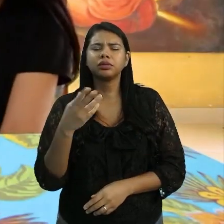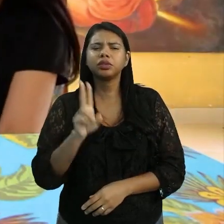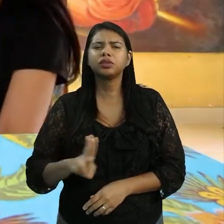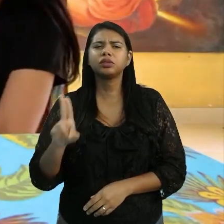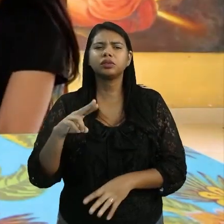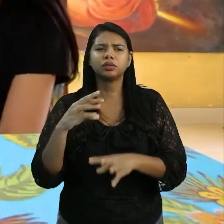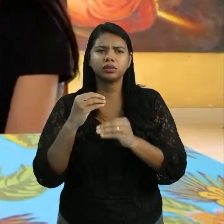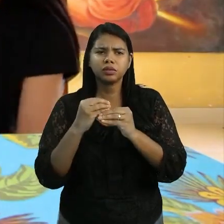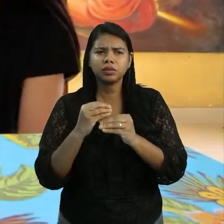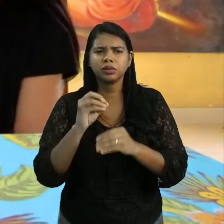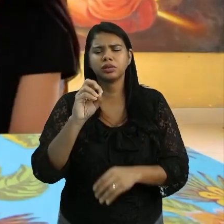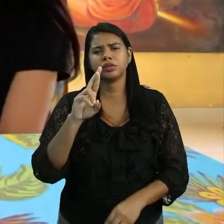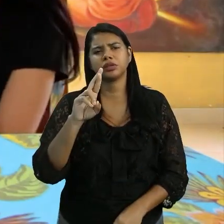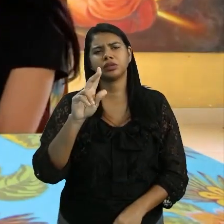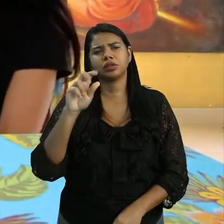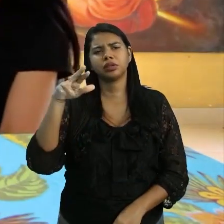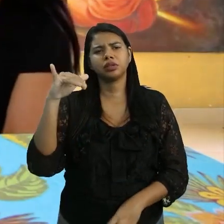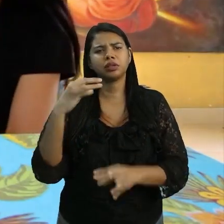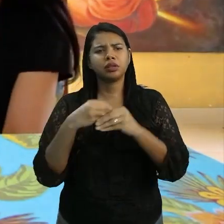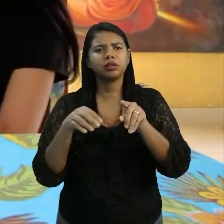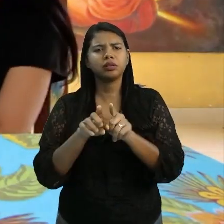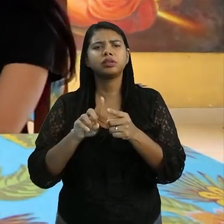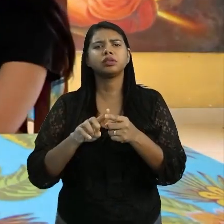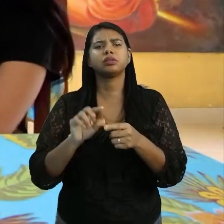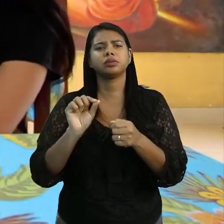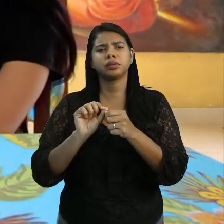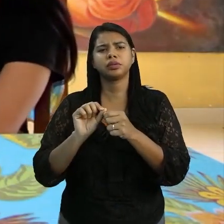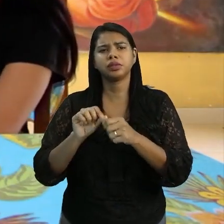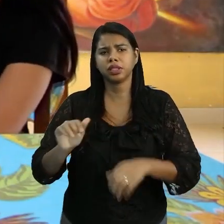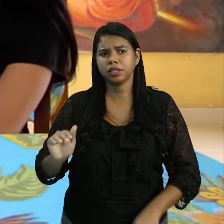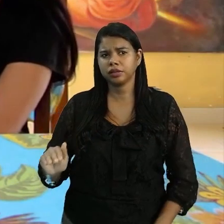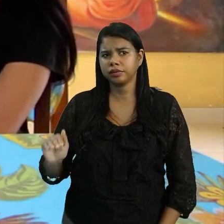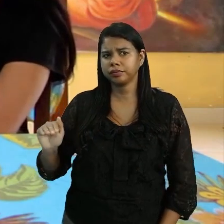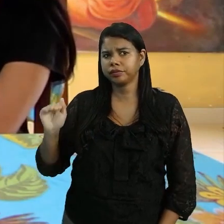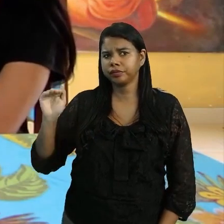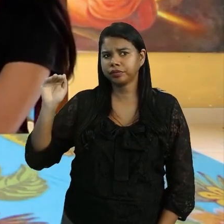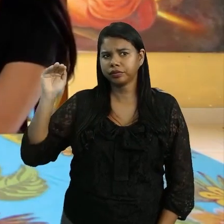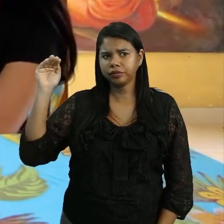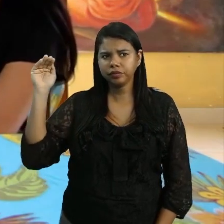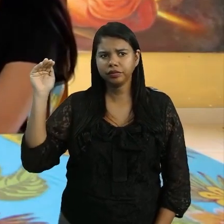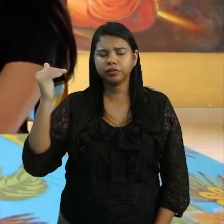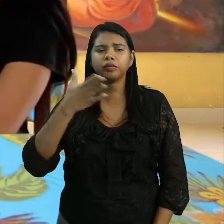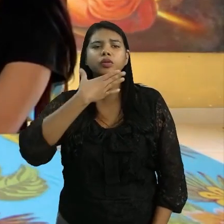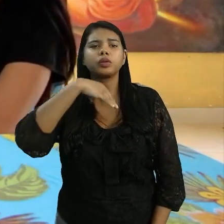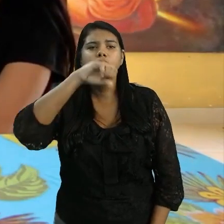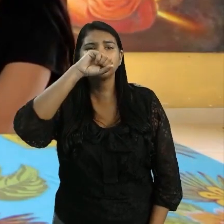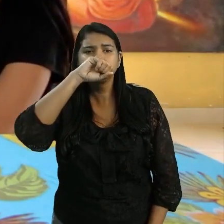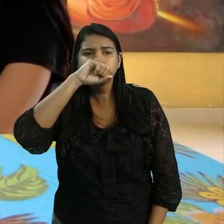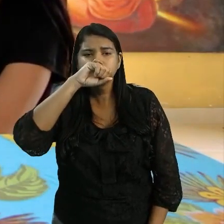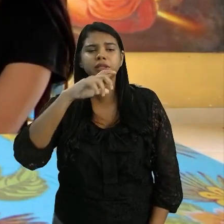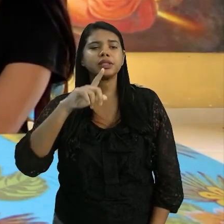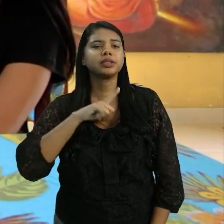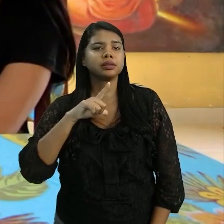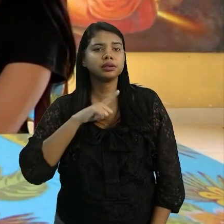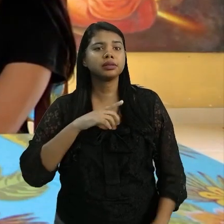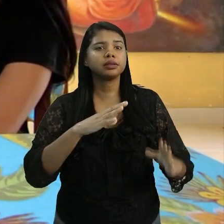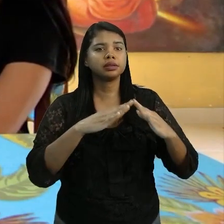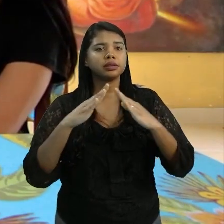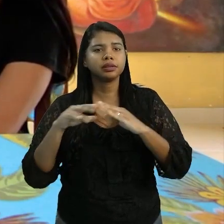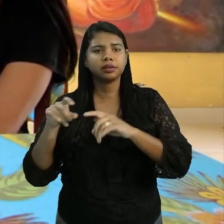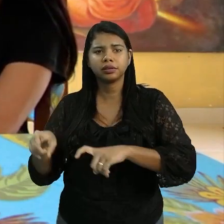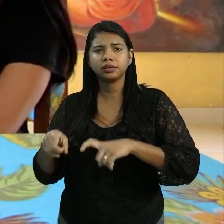do refeitório da cozinha comunitária, que a gente tem também a gente tenta usar o maior número possível de